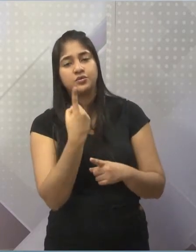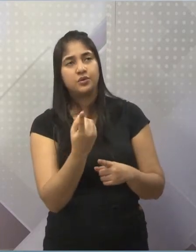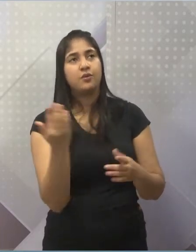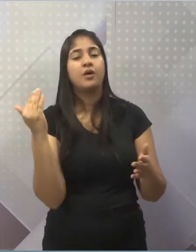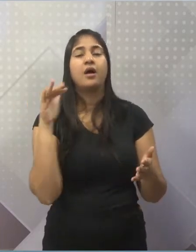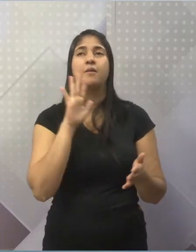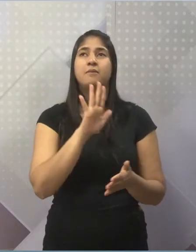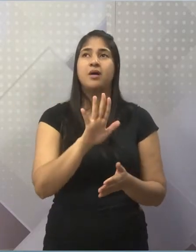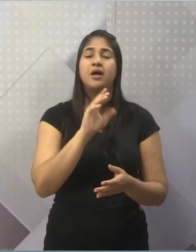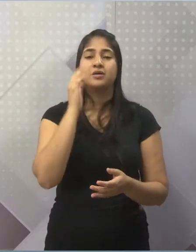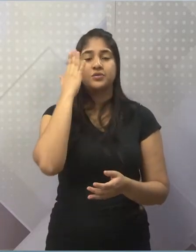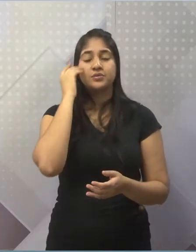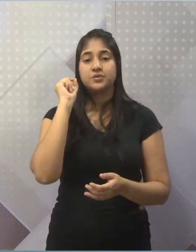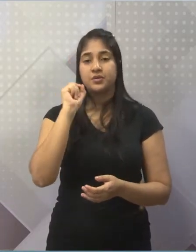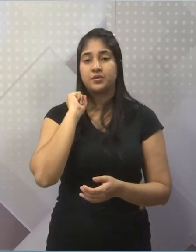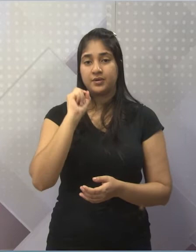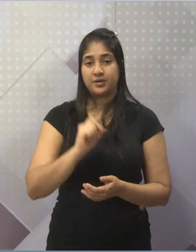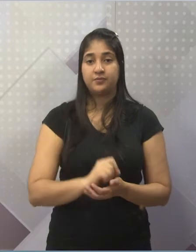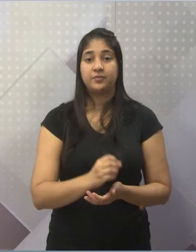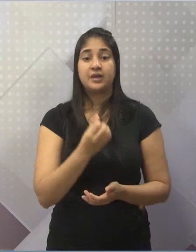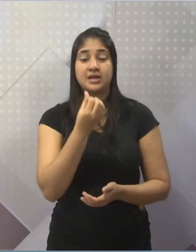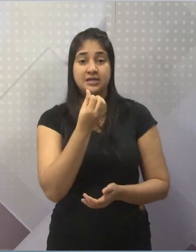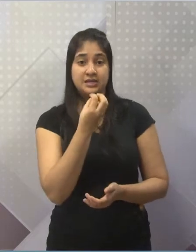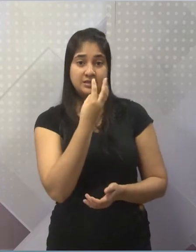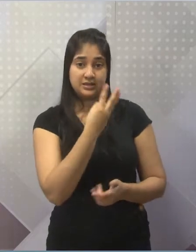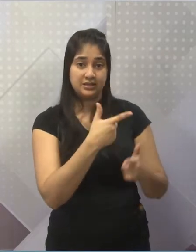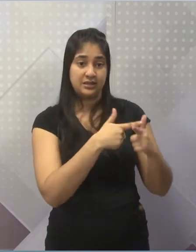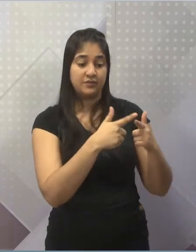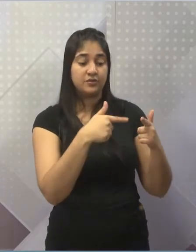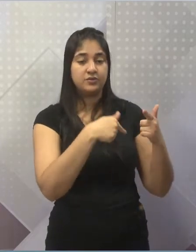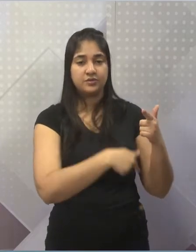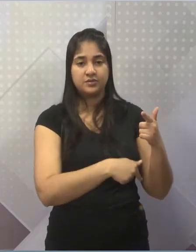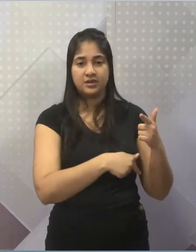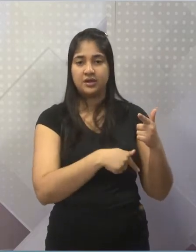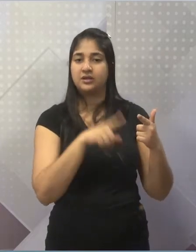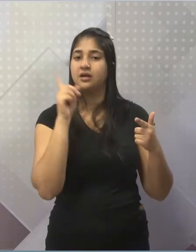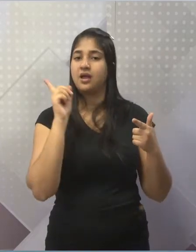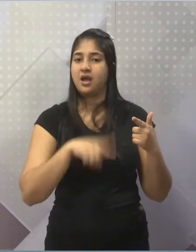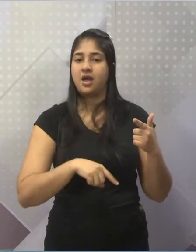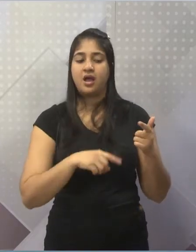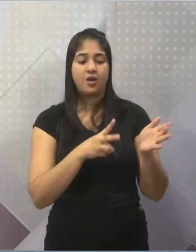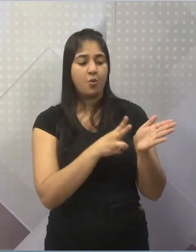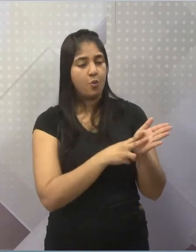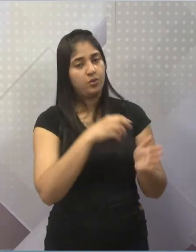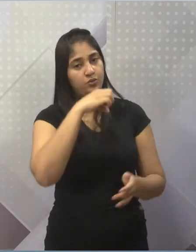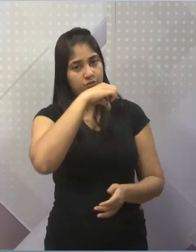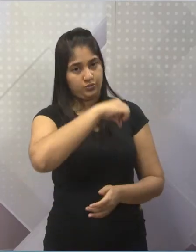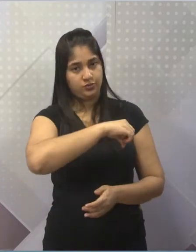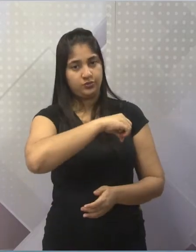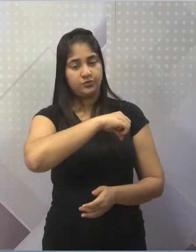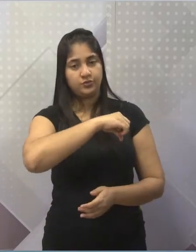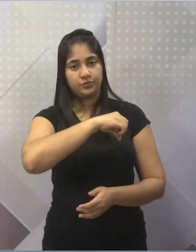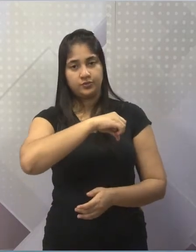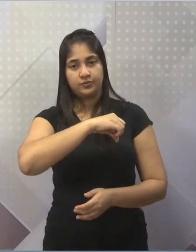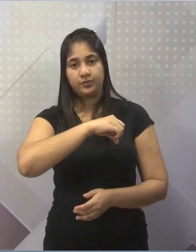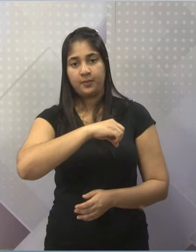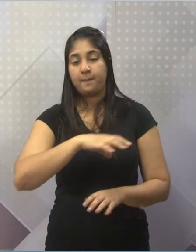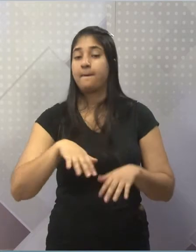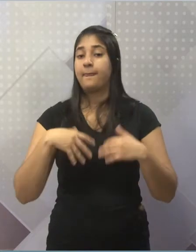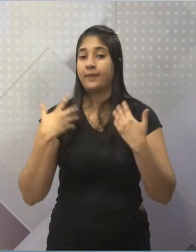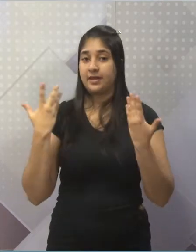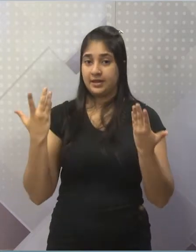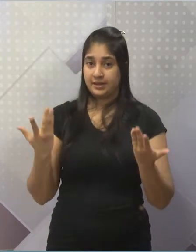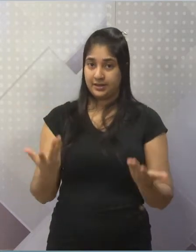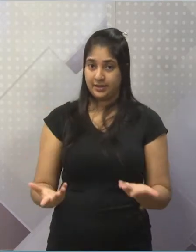2. Ah, mas eu sei que 63 dividido por 7 dá 9. Então, para